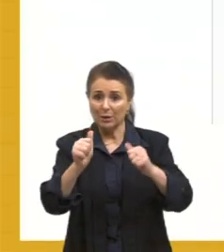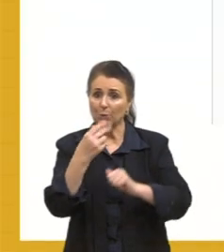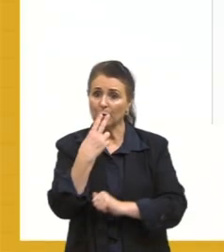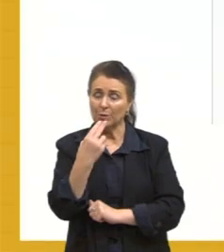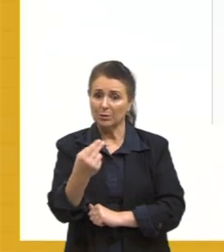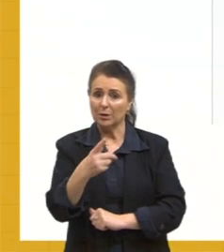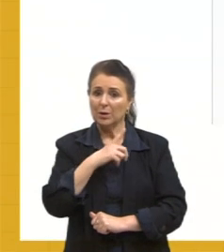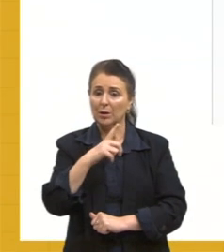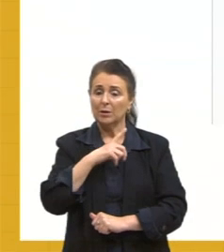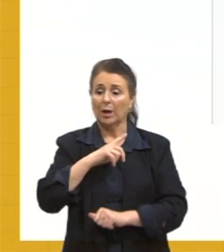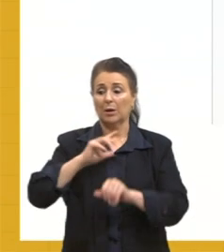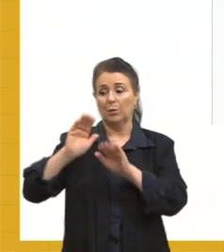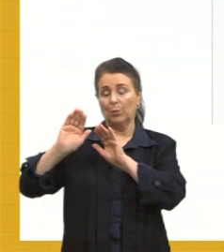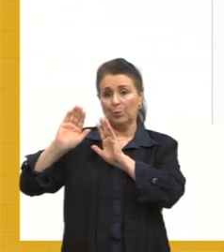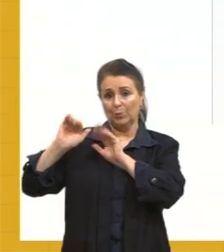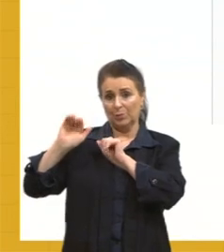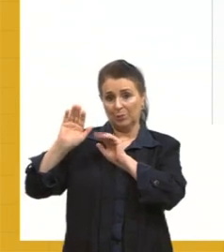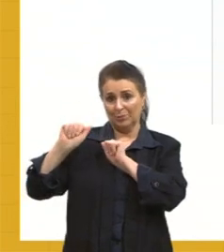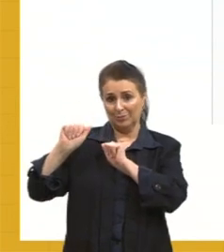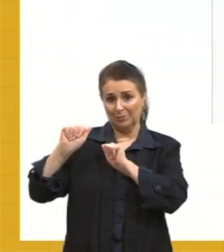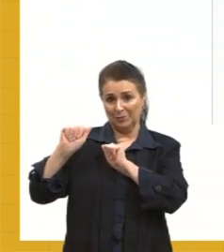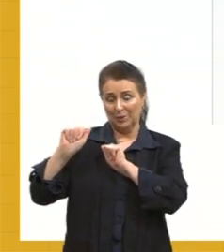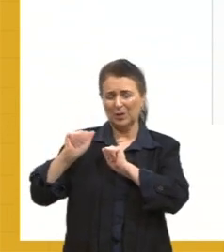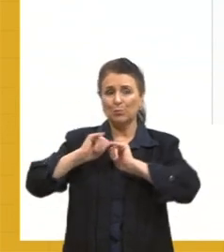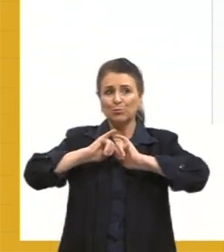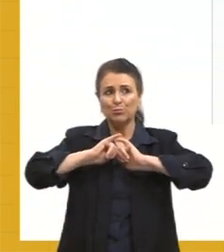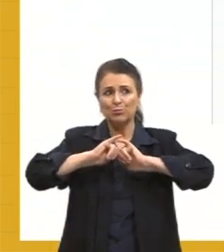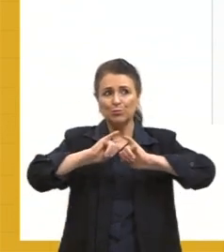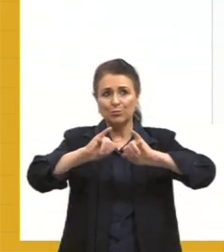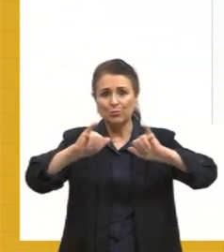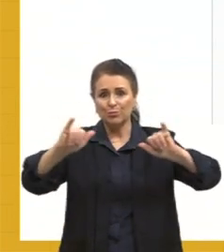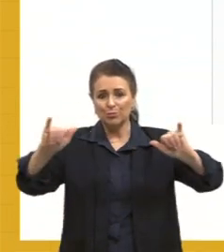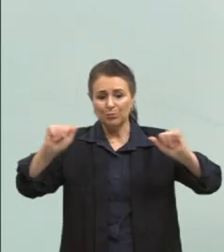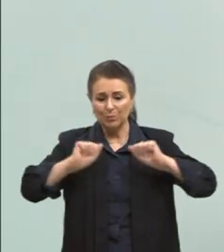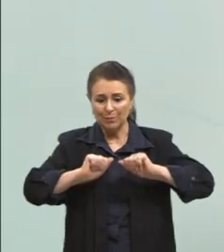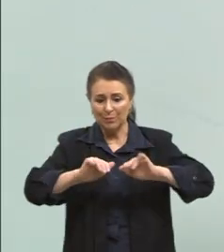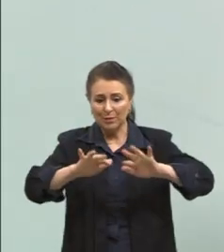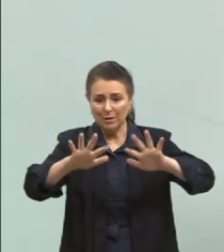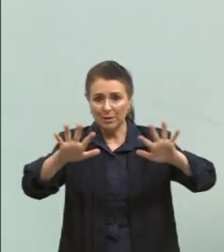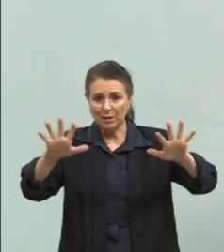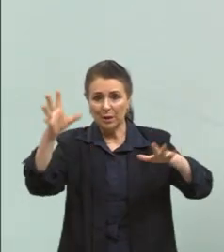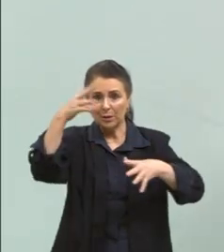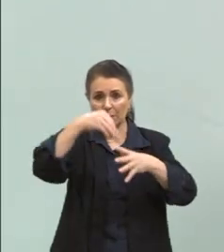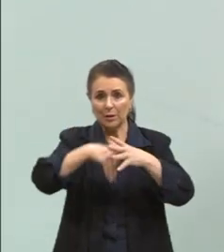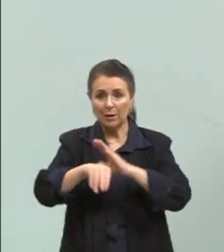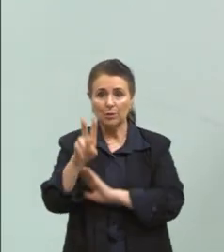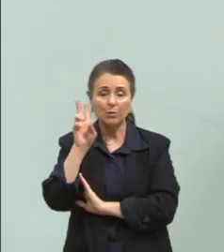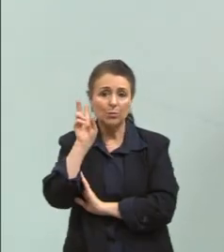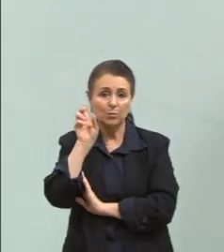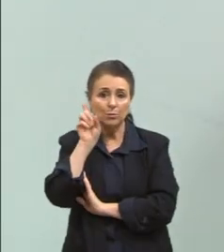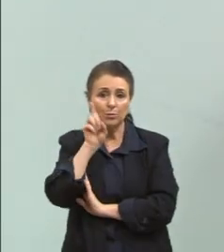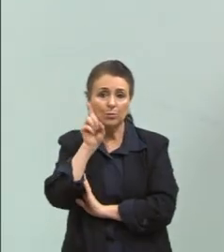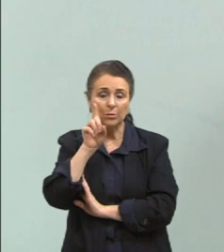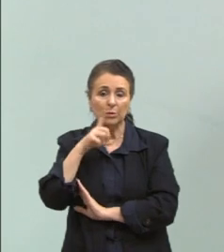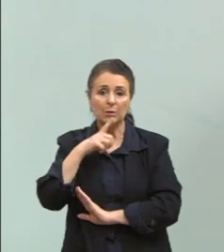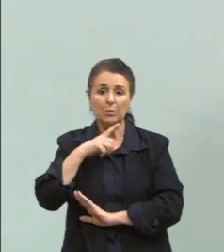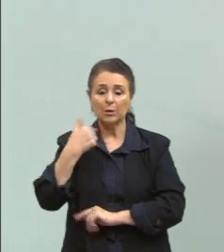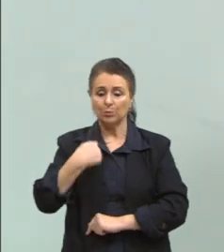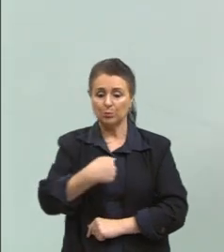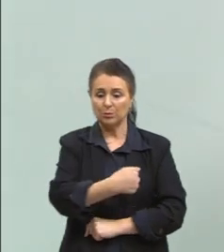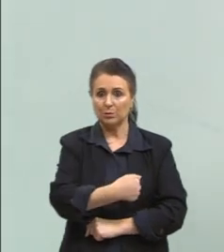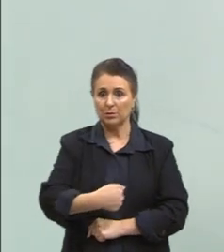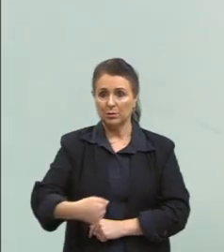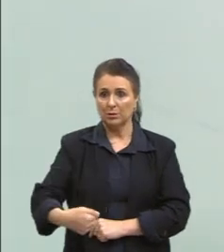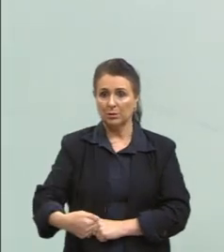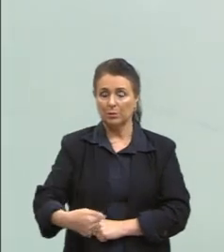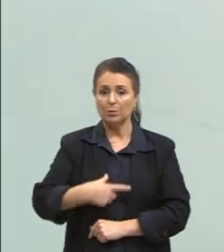além do espanhol que é muito disseminado dentro dos Estados Unidos nós temos o chinês com 5%